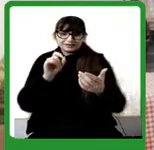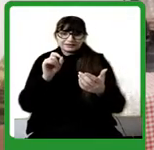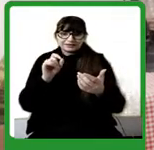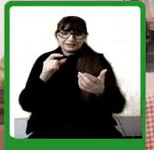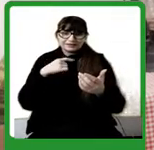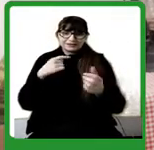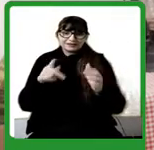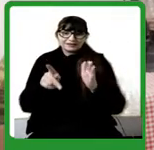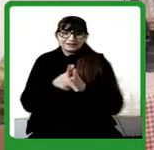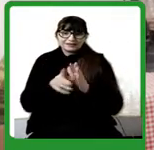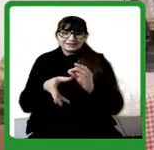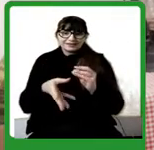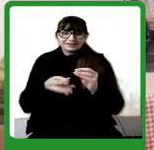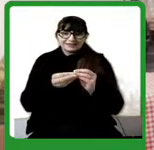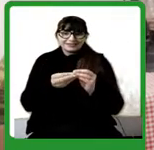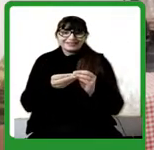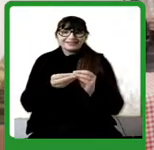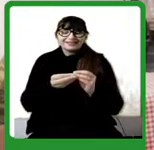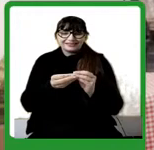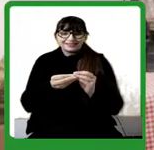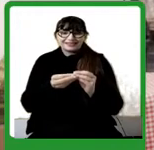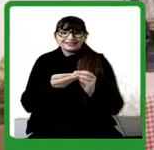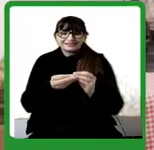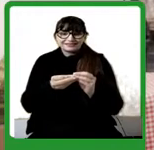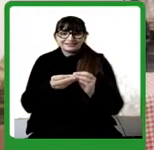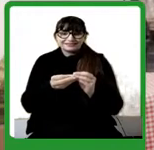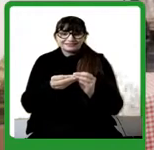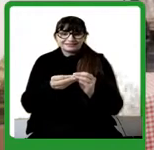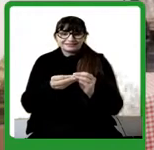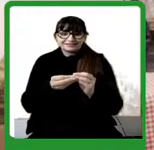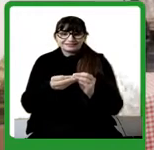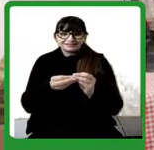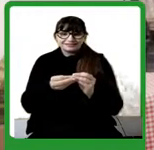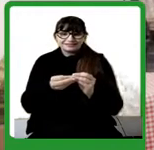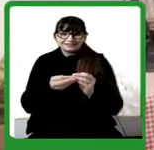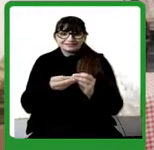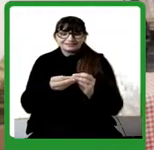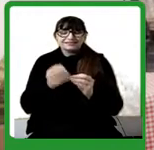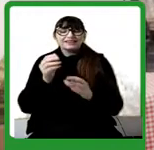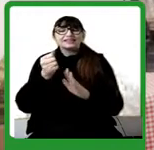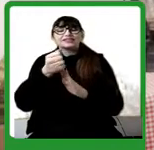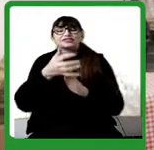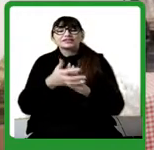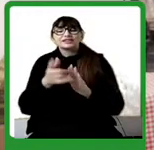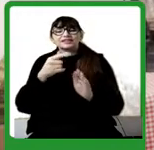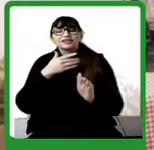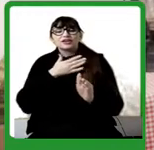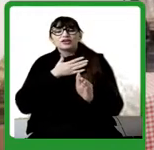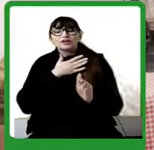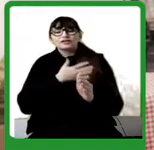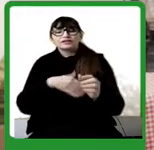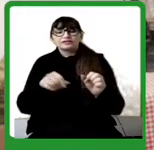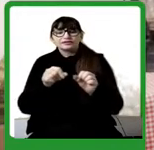ele. E tu, Rodrigo, o que tu gosta de... Qual é a atividade que tu gosta de fazer que te desestressa, assim?